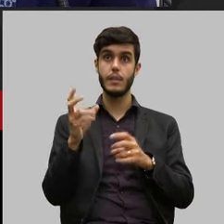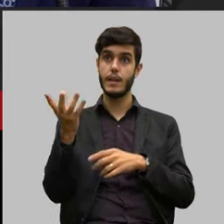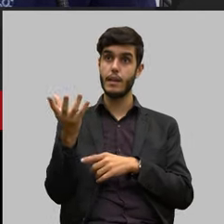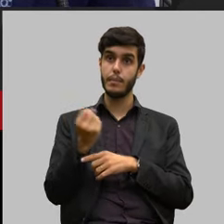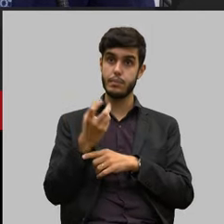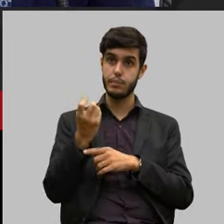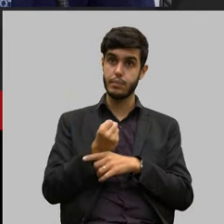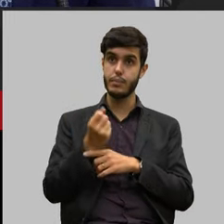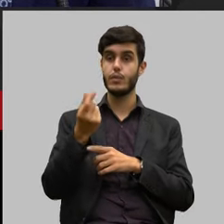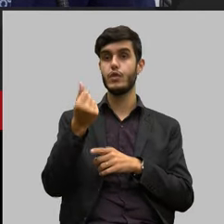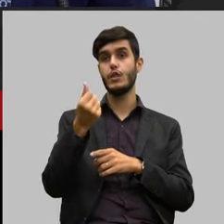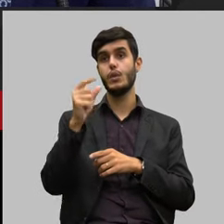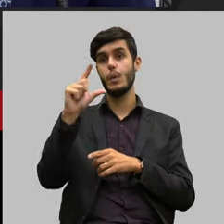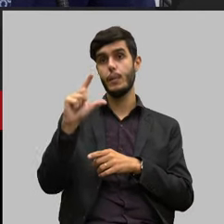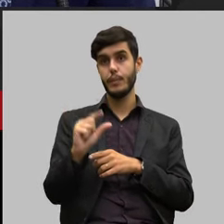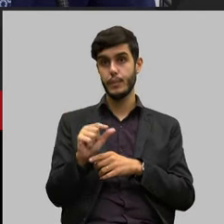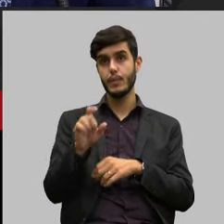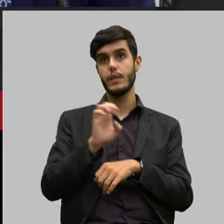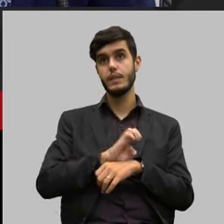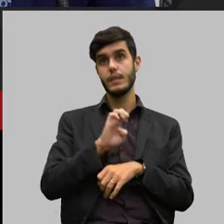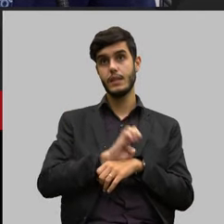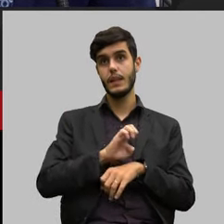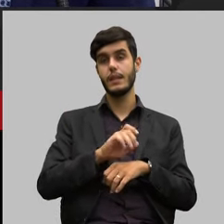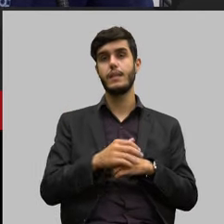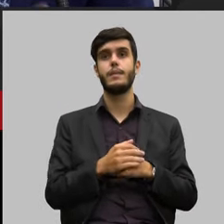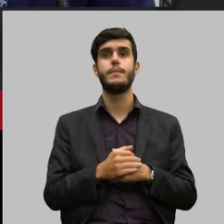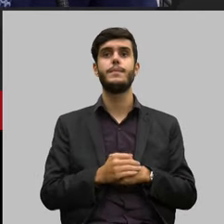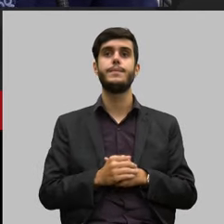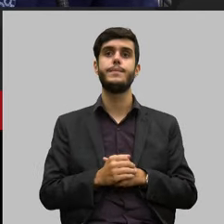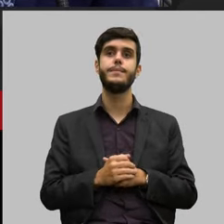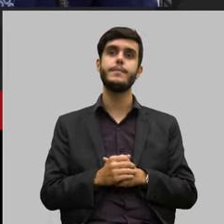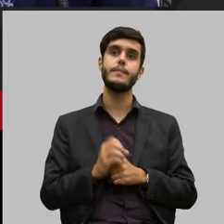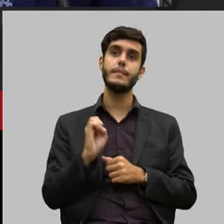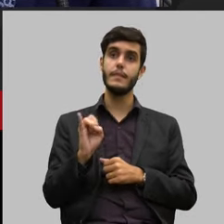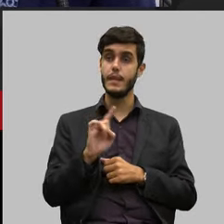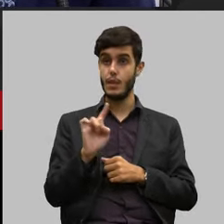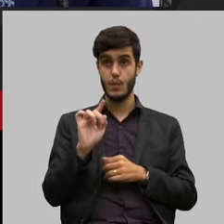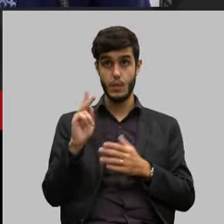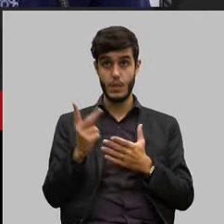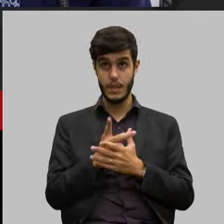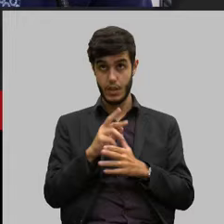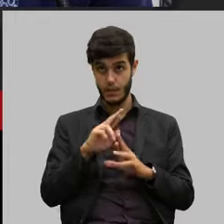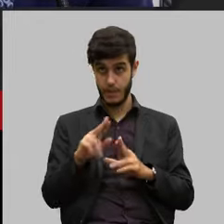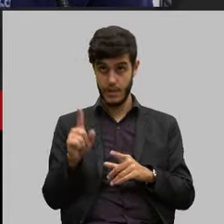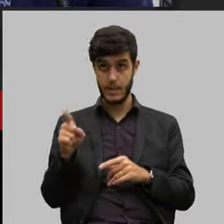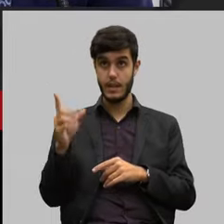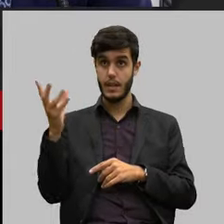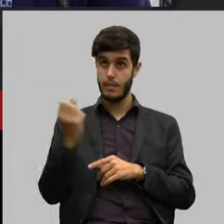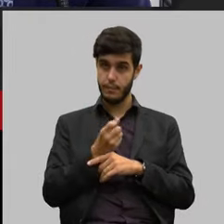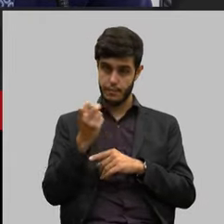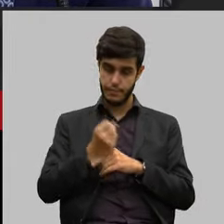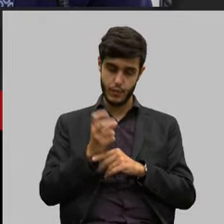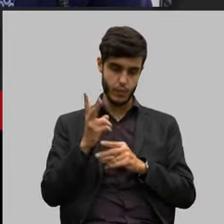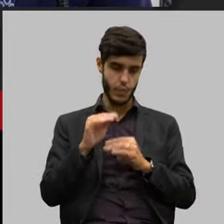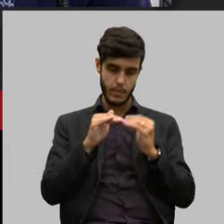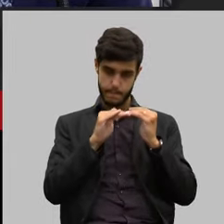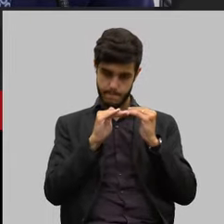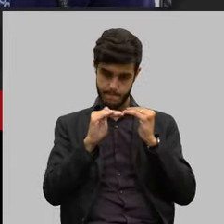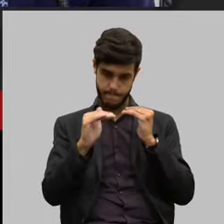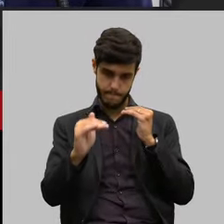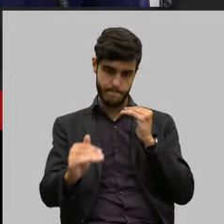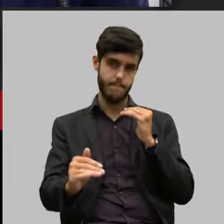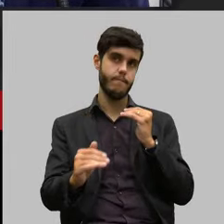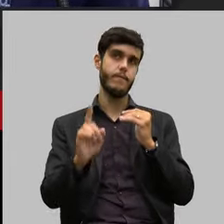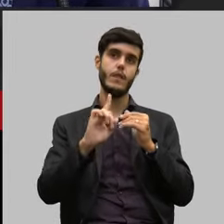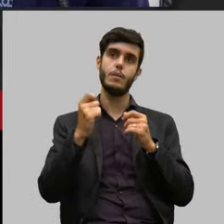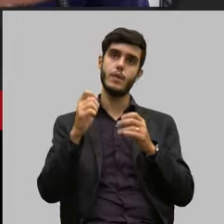do Estado caso o nada aconteça de diferente a arrecadação continua Nesse Ritmo eh não teve